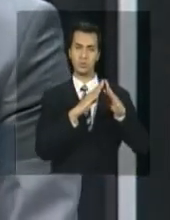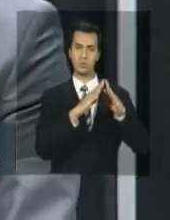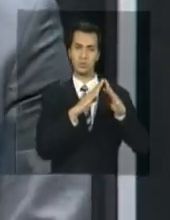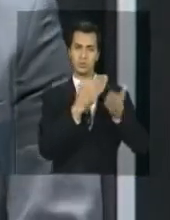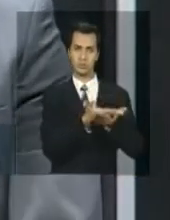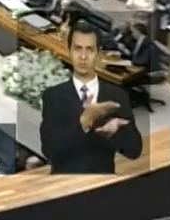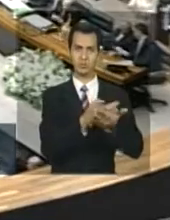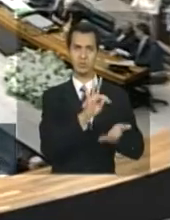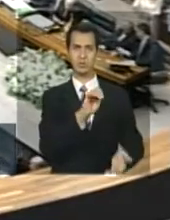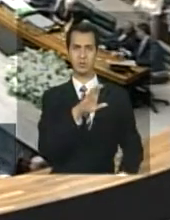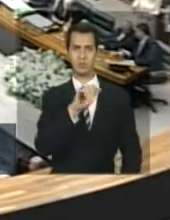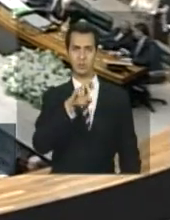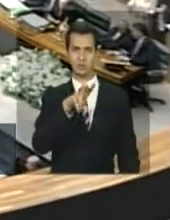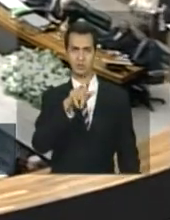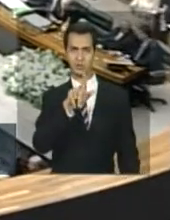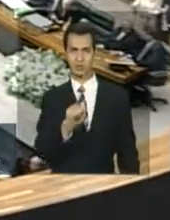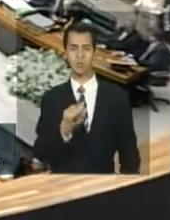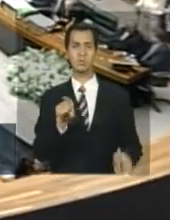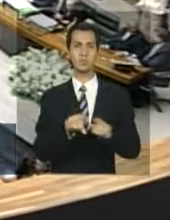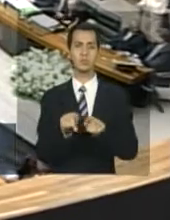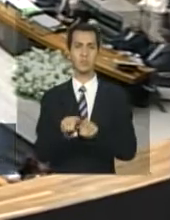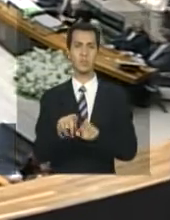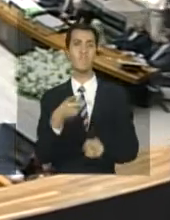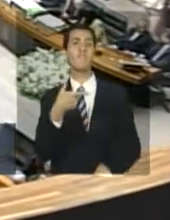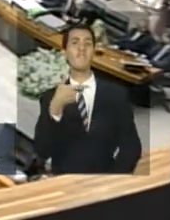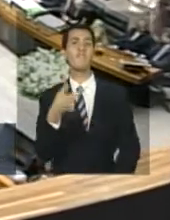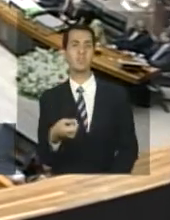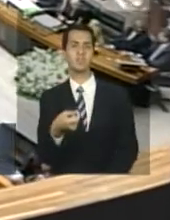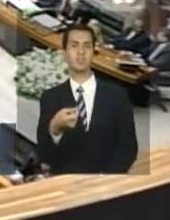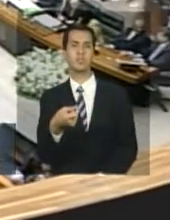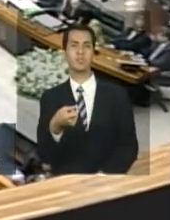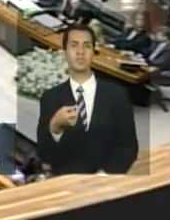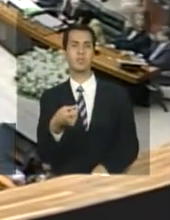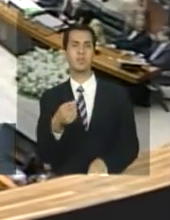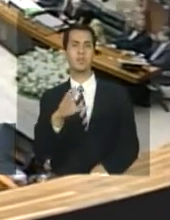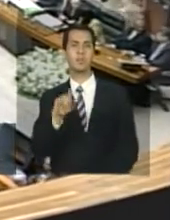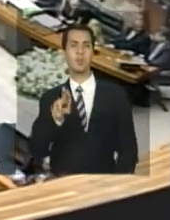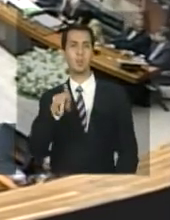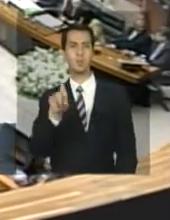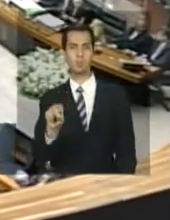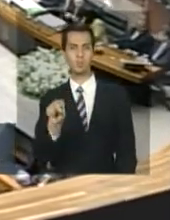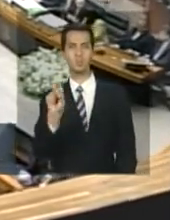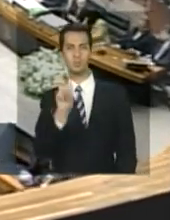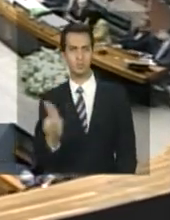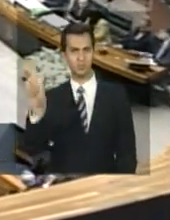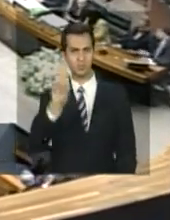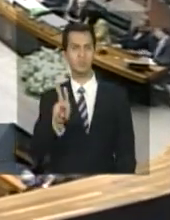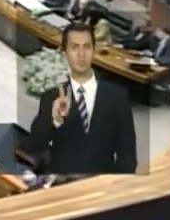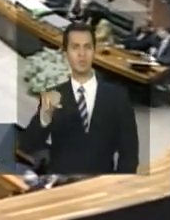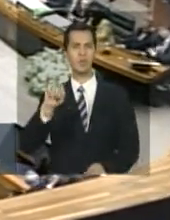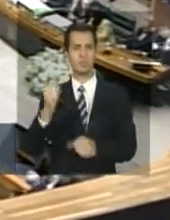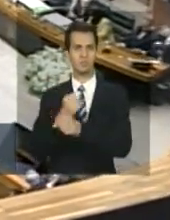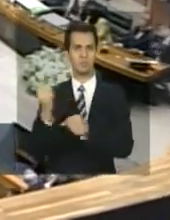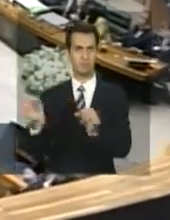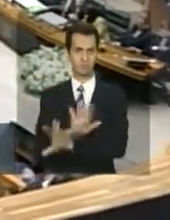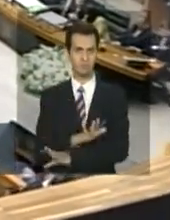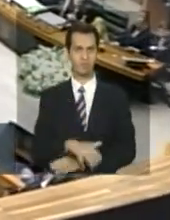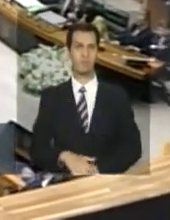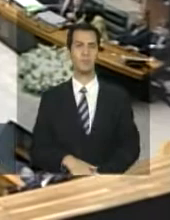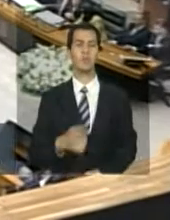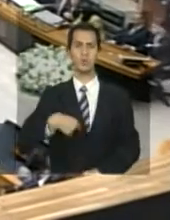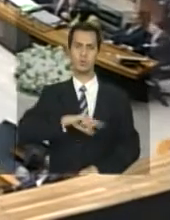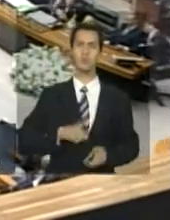universitários serão concluídos. Demos continuidade ao Enem, ao Sisu,